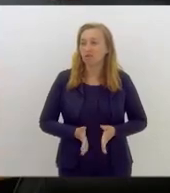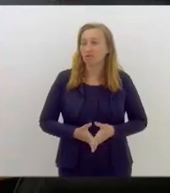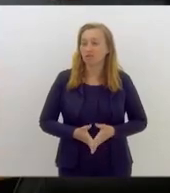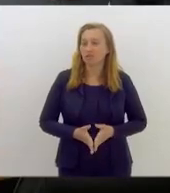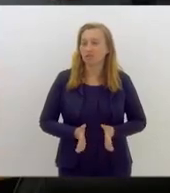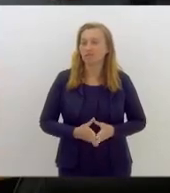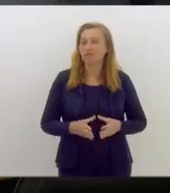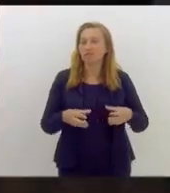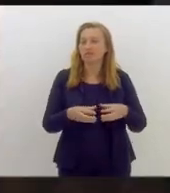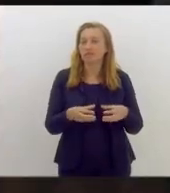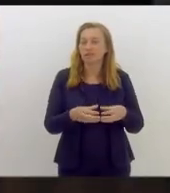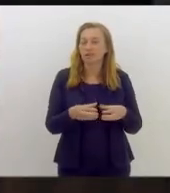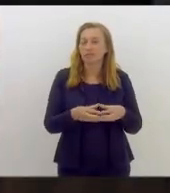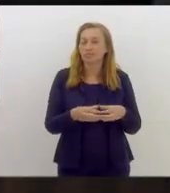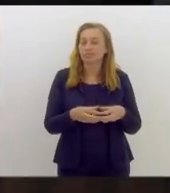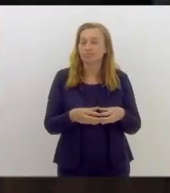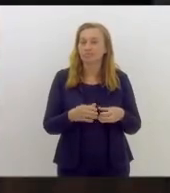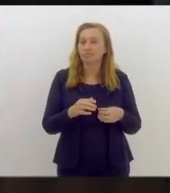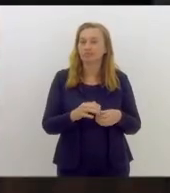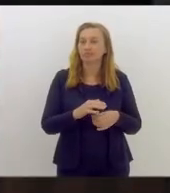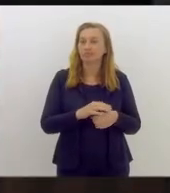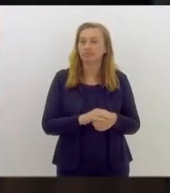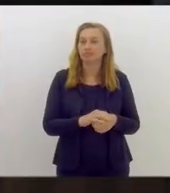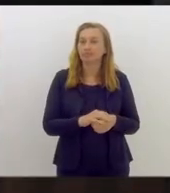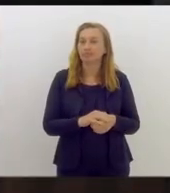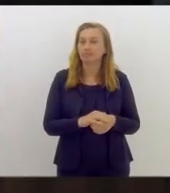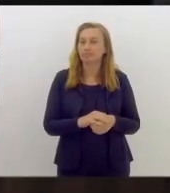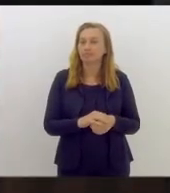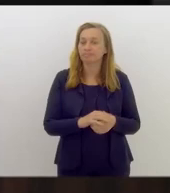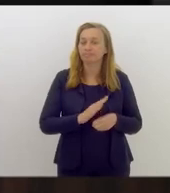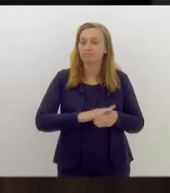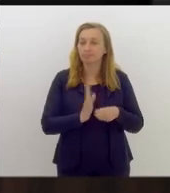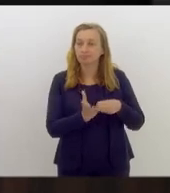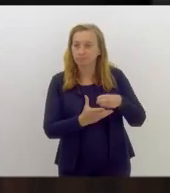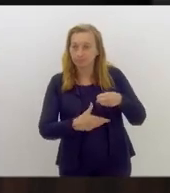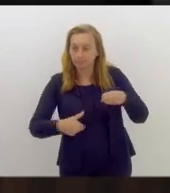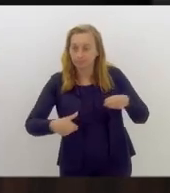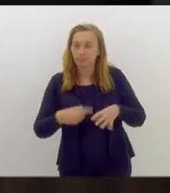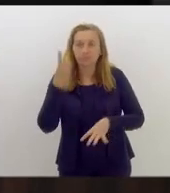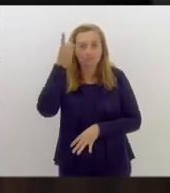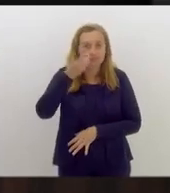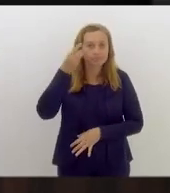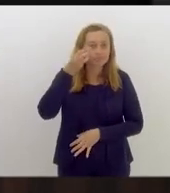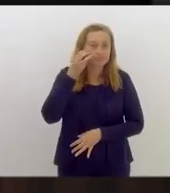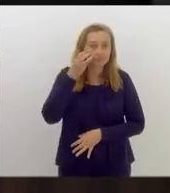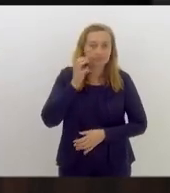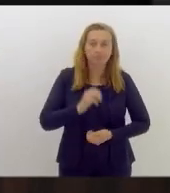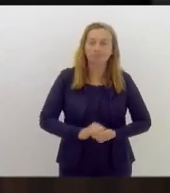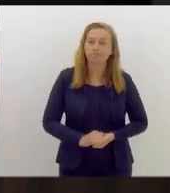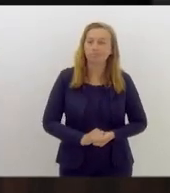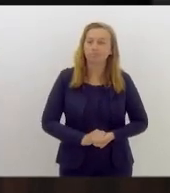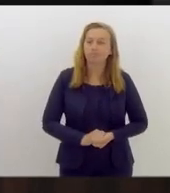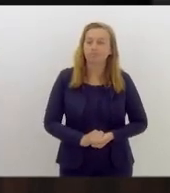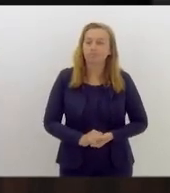Pela Comissão de Saneamento Ambiental, deputado Valdec Carneiro.